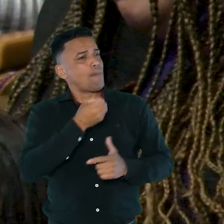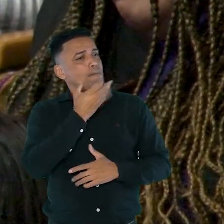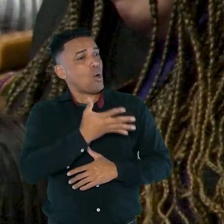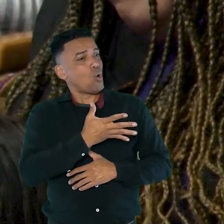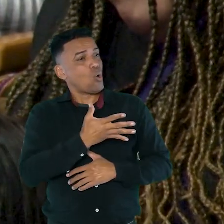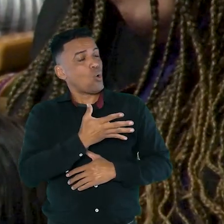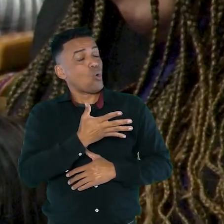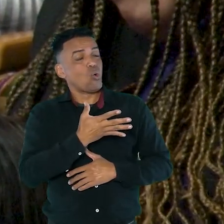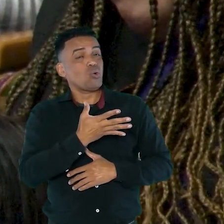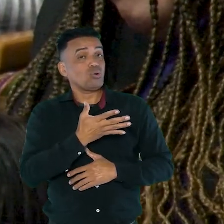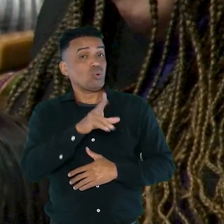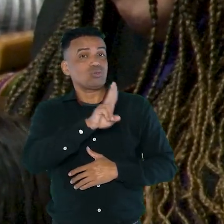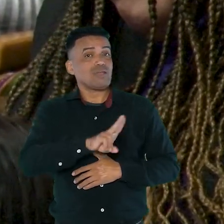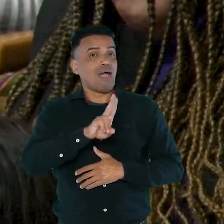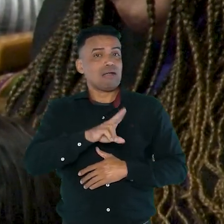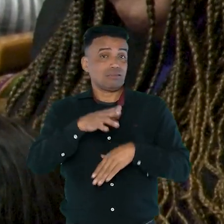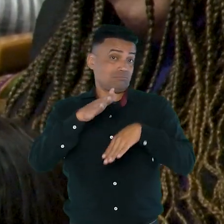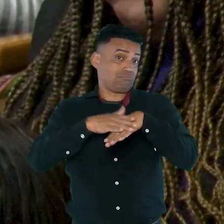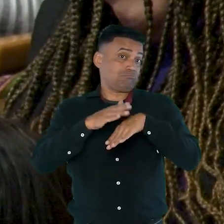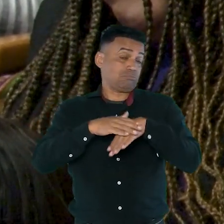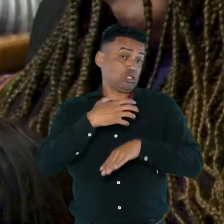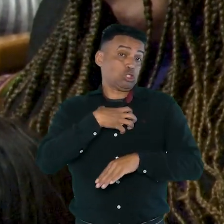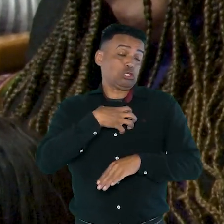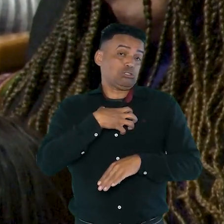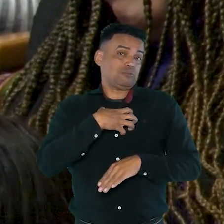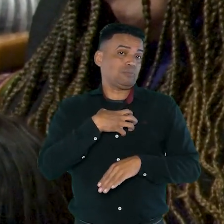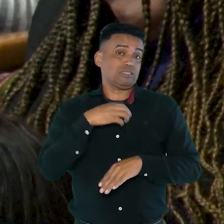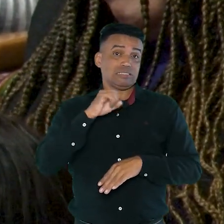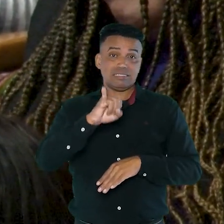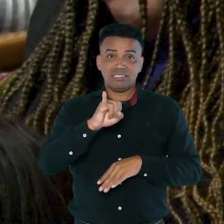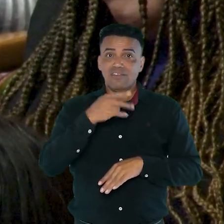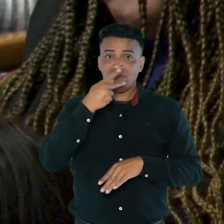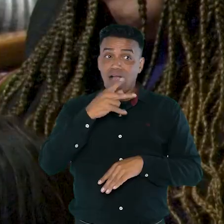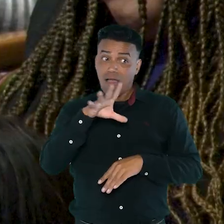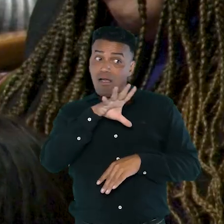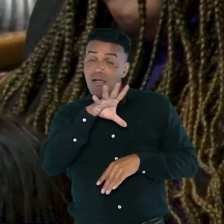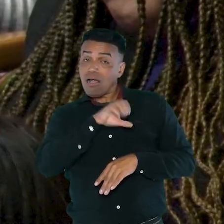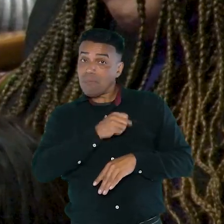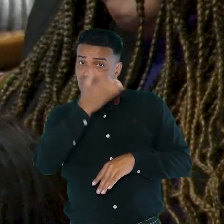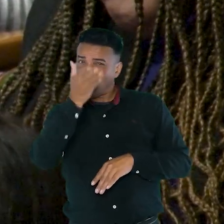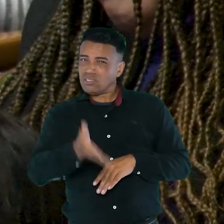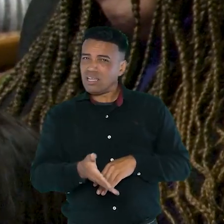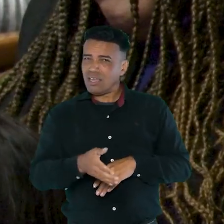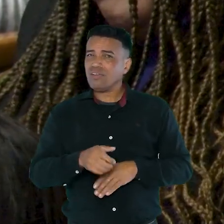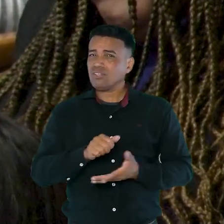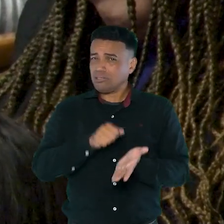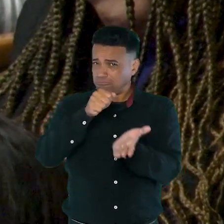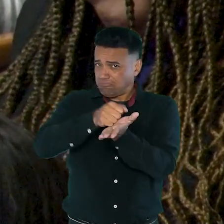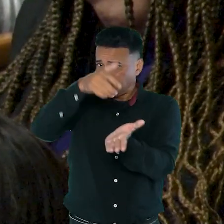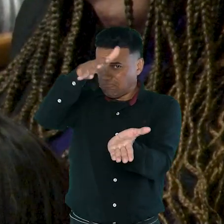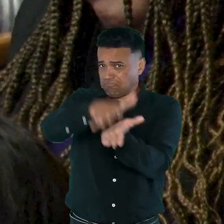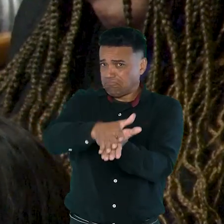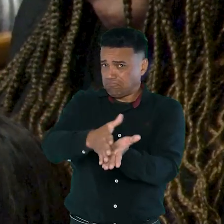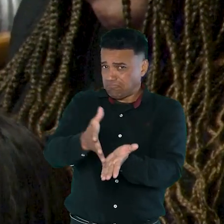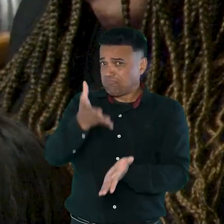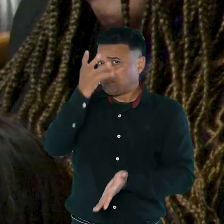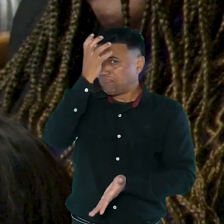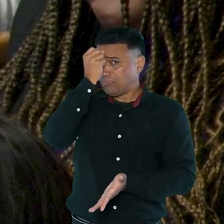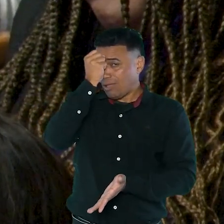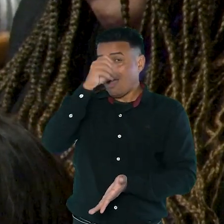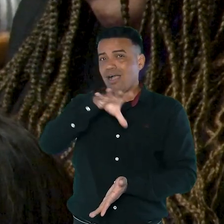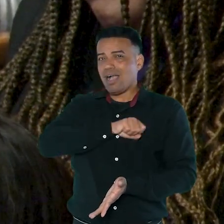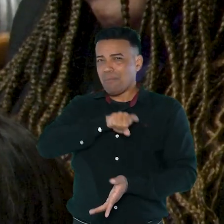usada como convém. Por exemplo, se alguém disser que te ama, vingue-se dela e